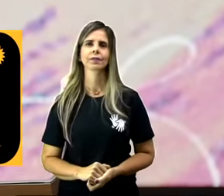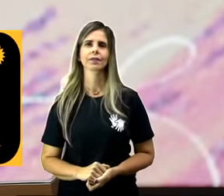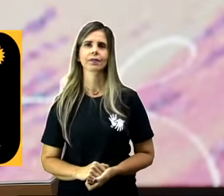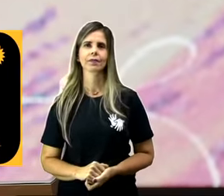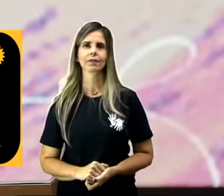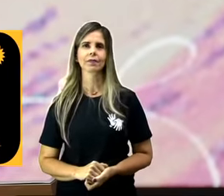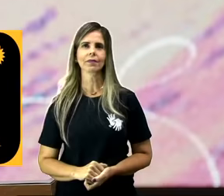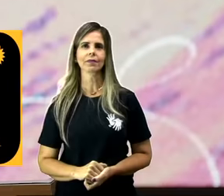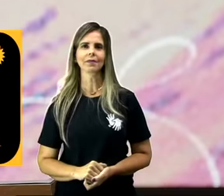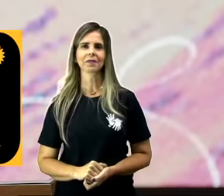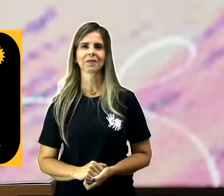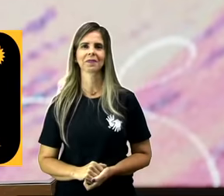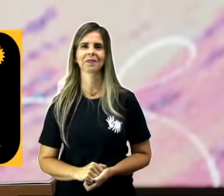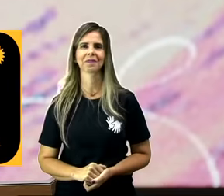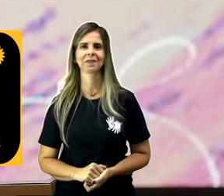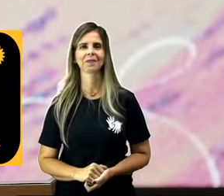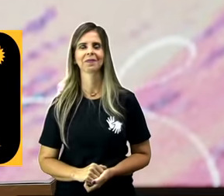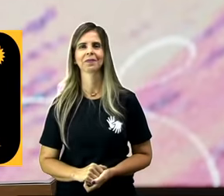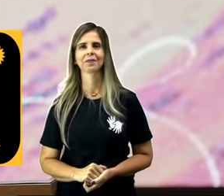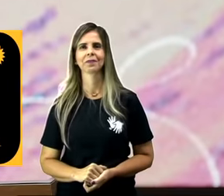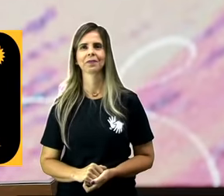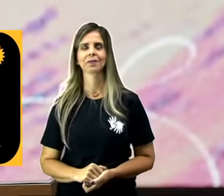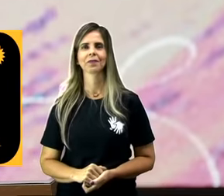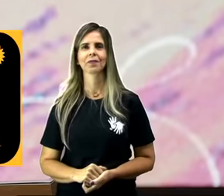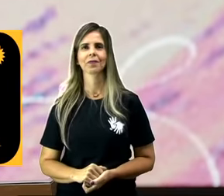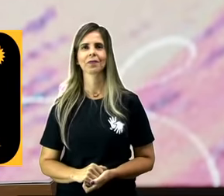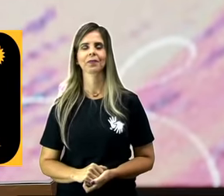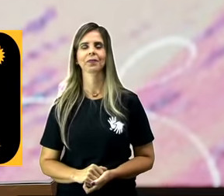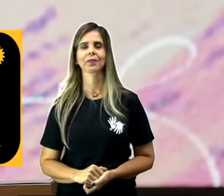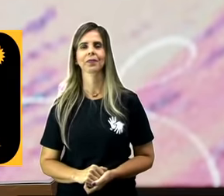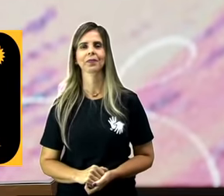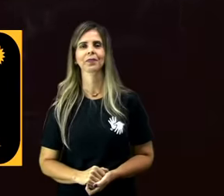acho sim. Você vê como é que vocês são tudo doido.